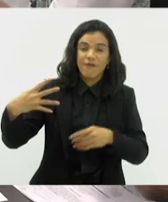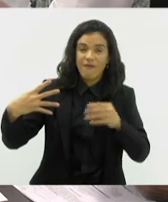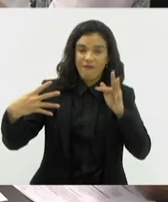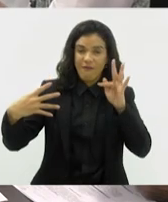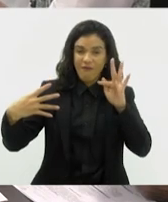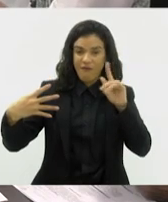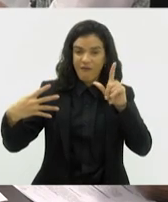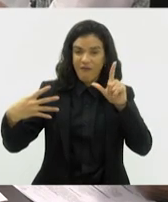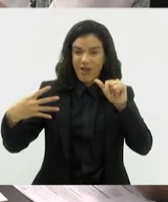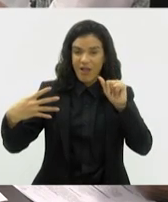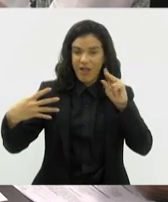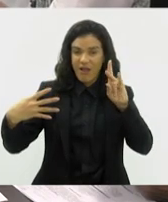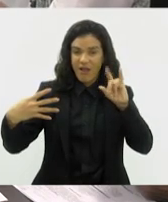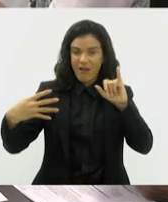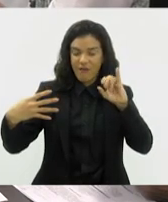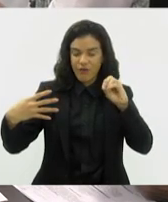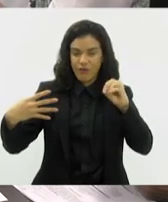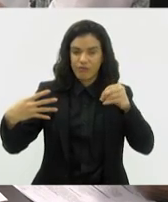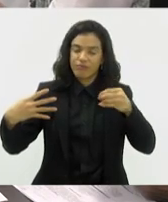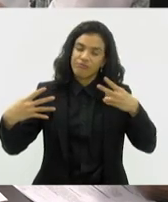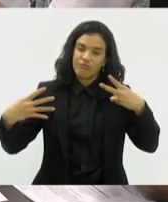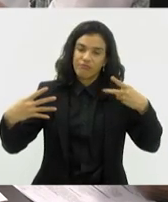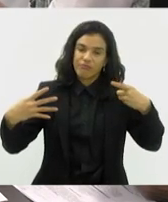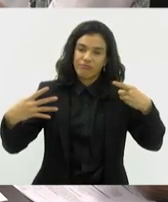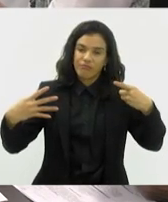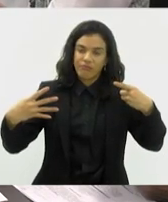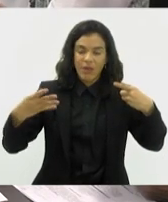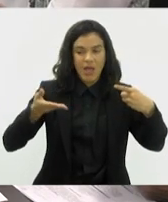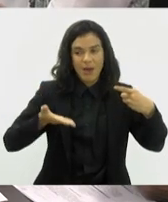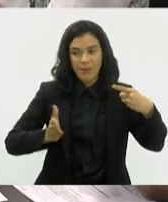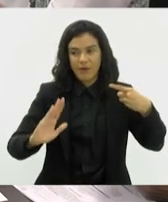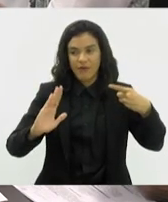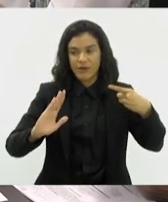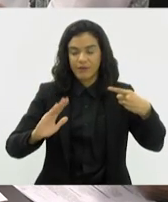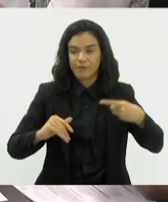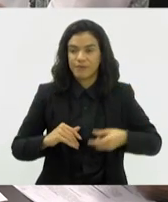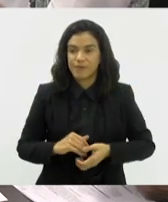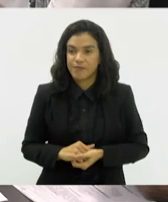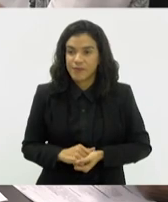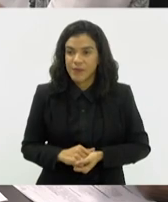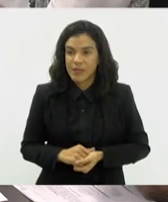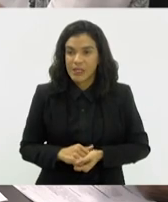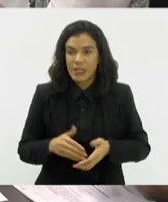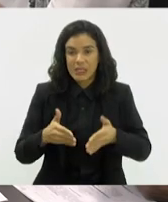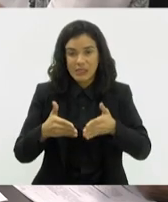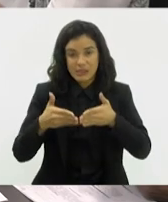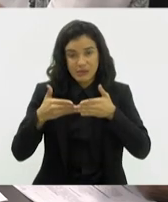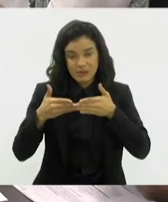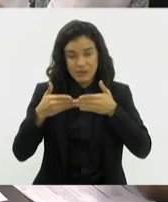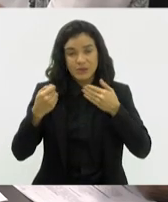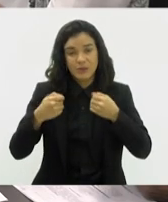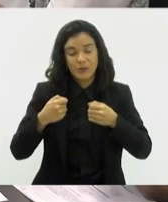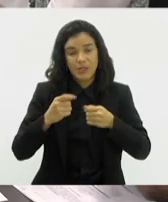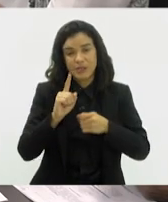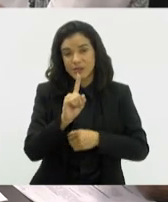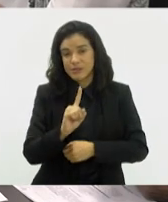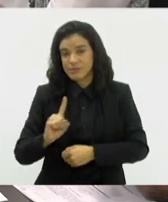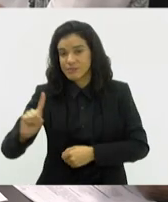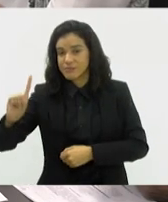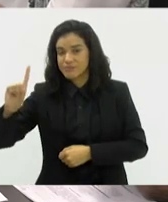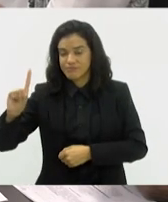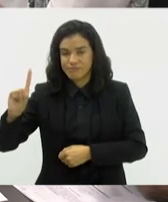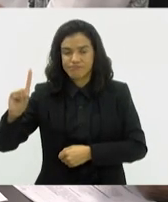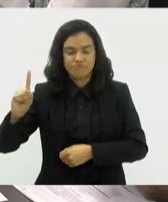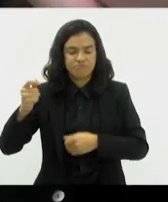Flávio Serafini. Aprovado. Presidente, peço da licença, desculpe, mas eu preciso me retirar por conta do compromisso.